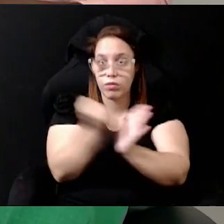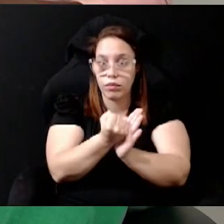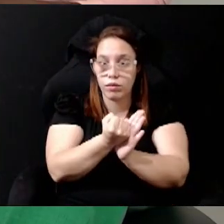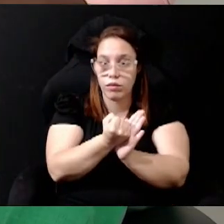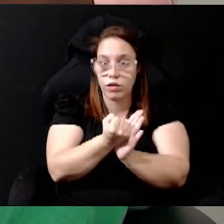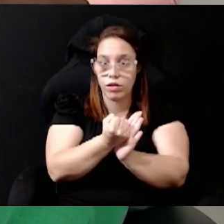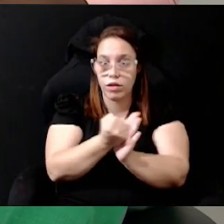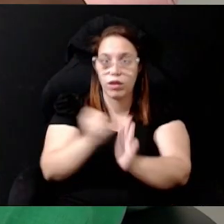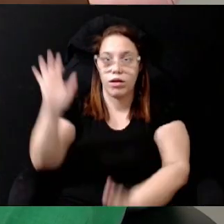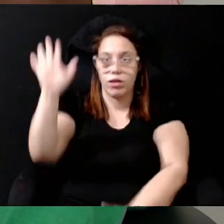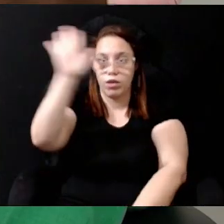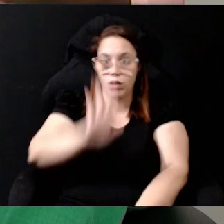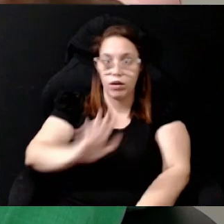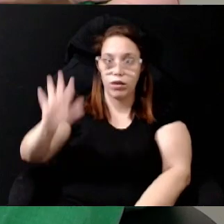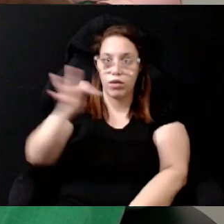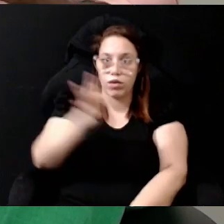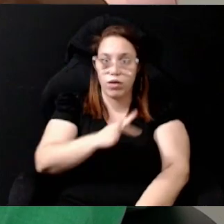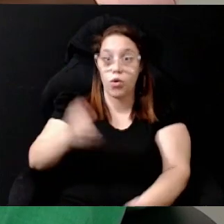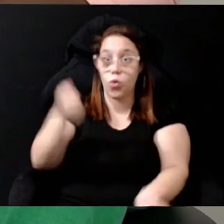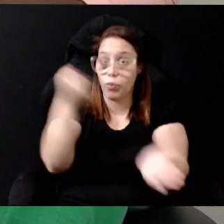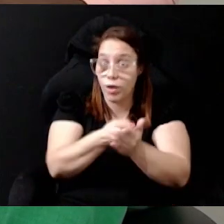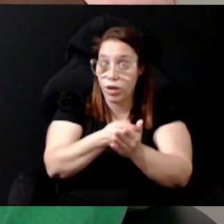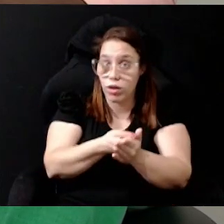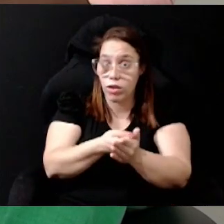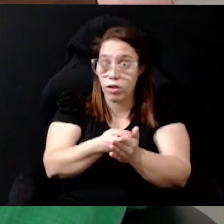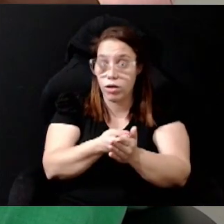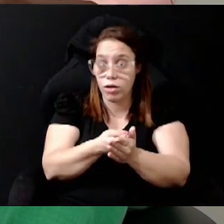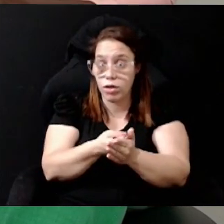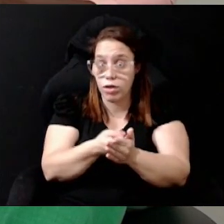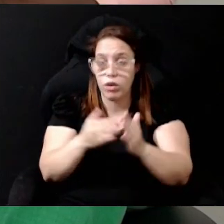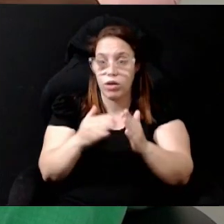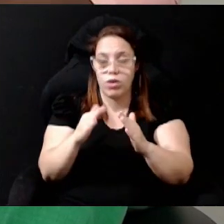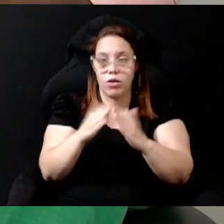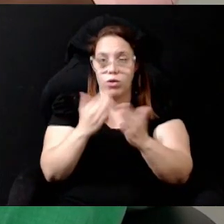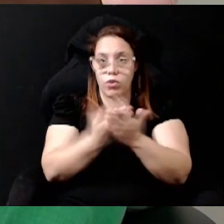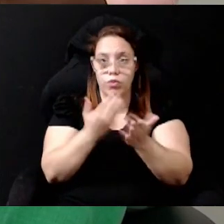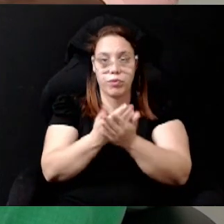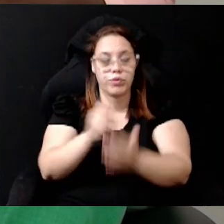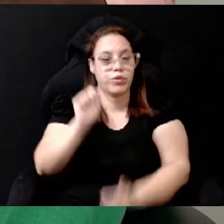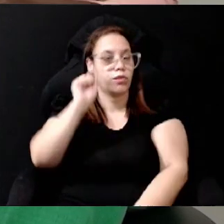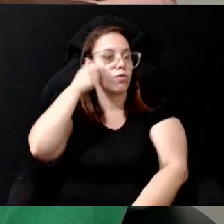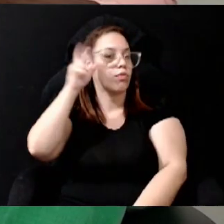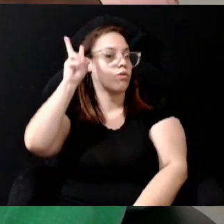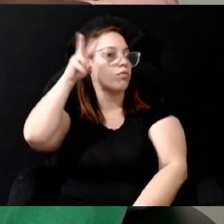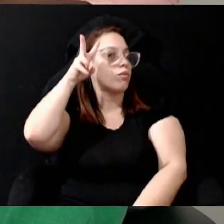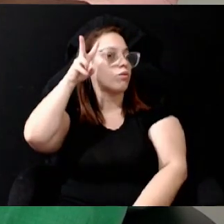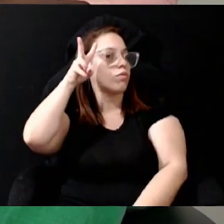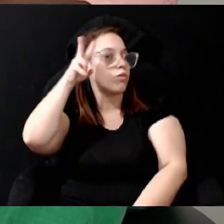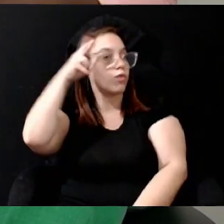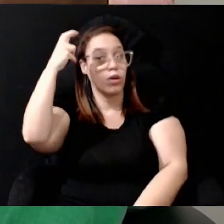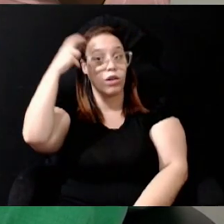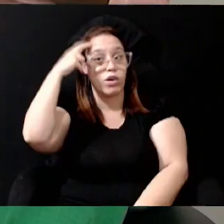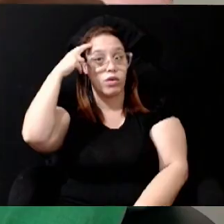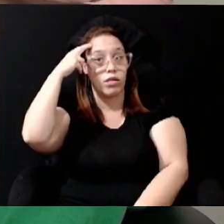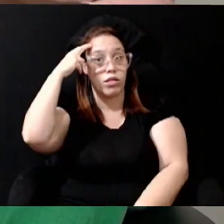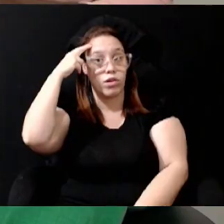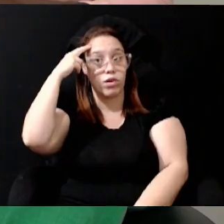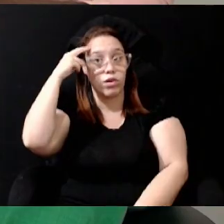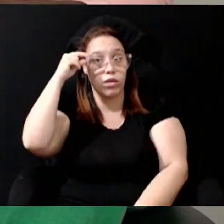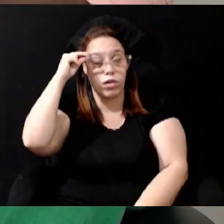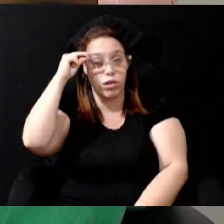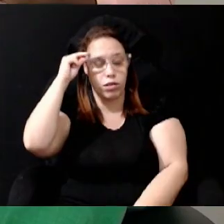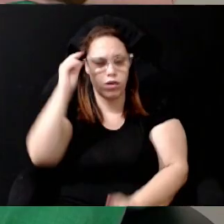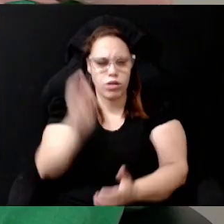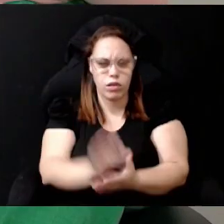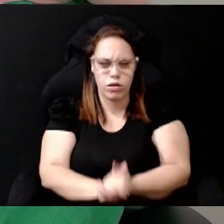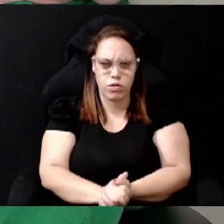né? Ela é instituída de âmbito federal, como você já disse, que obriga o estudo da cultura afro-brasileira, da história, no ensino